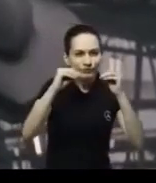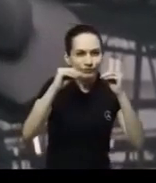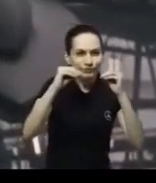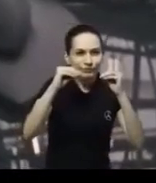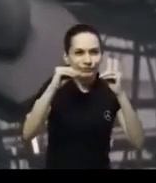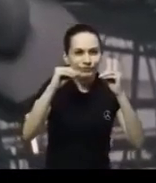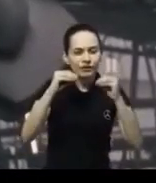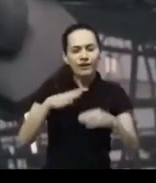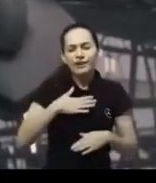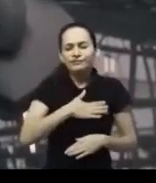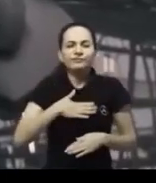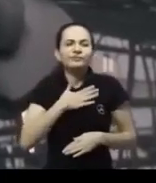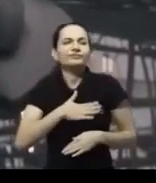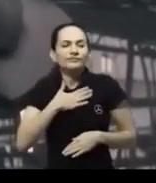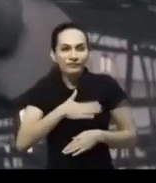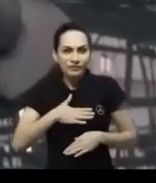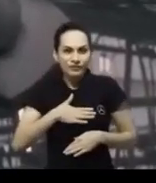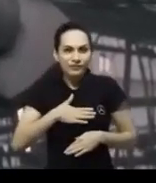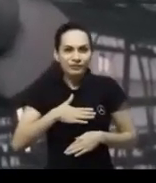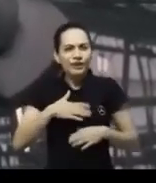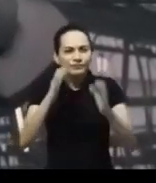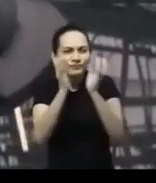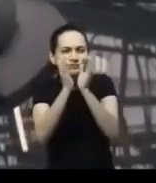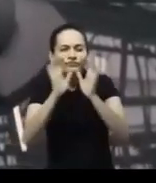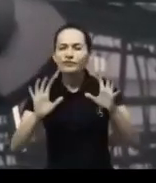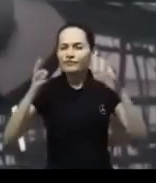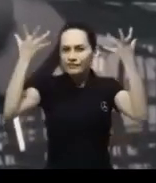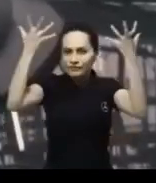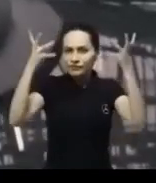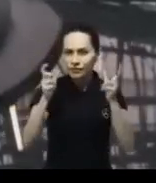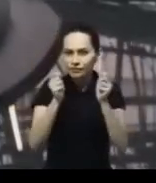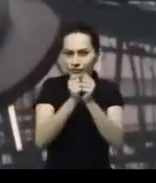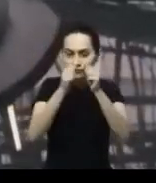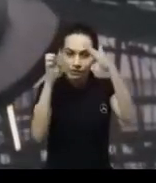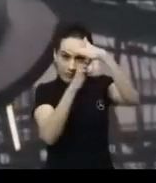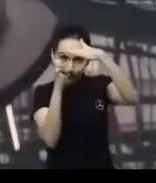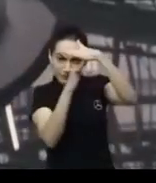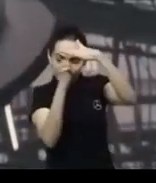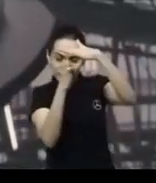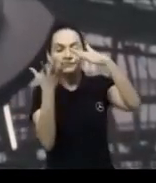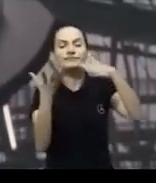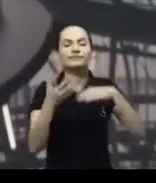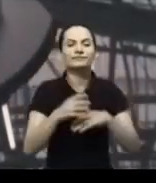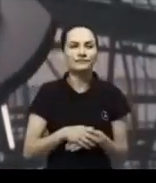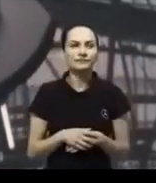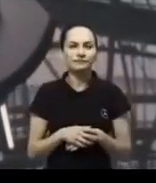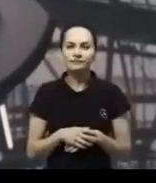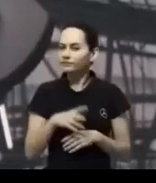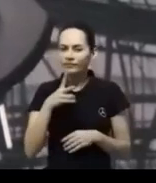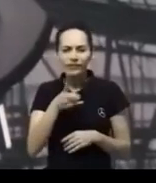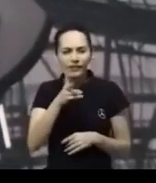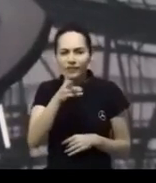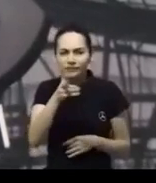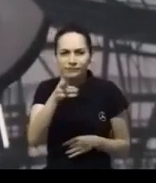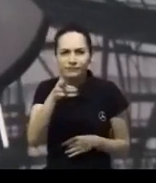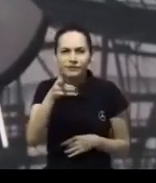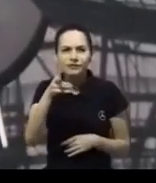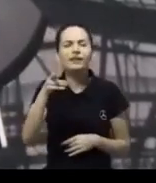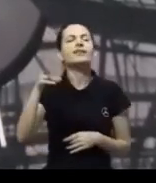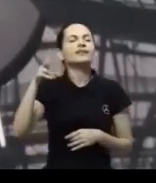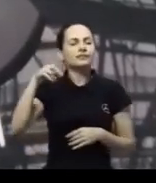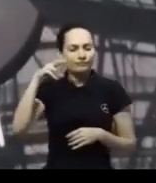Que satisfação fazer parte deste evento e desta empresa que está sempre em sintonia com